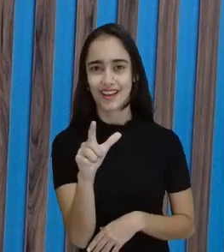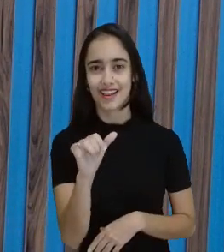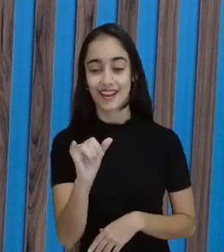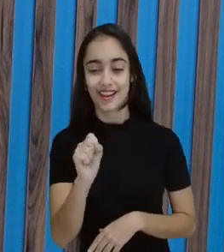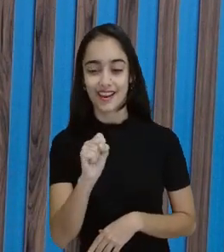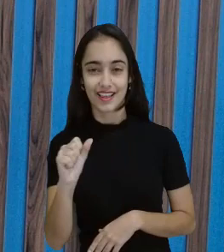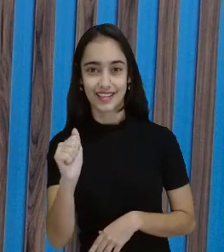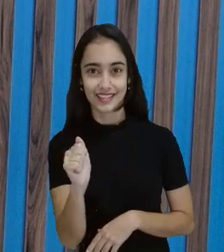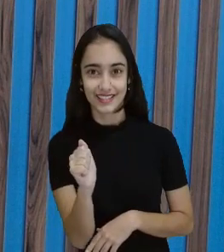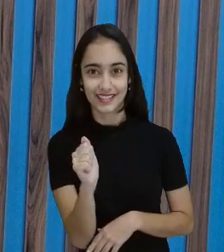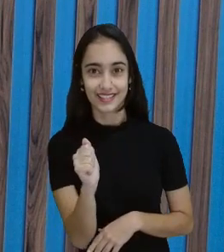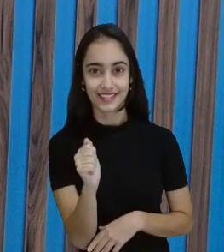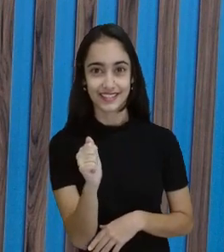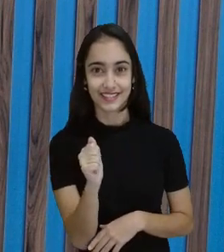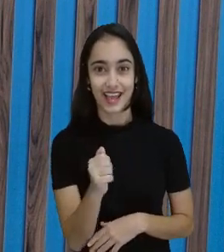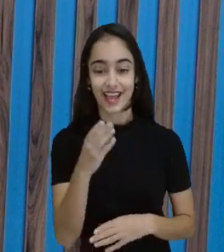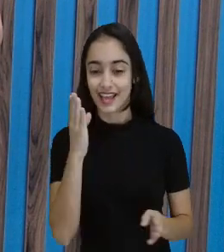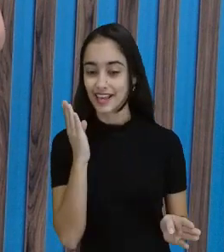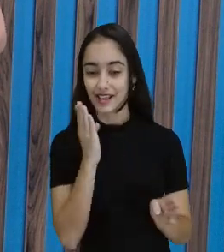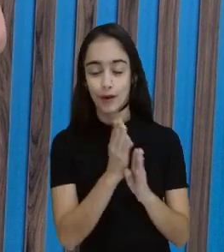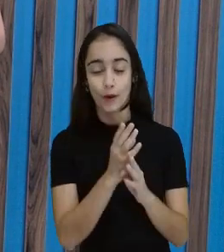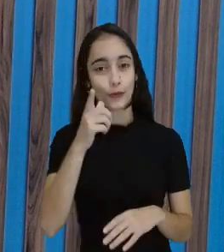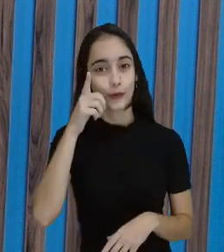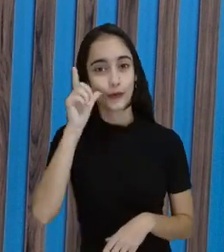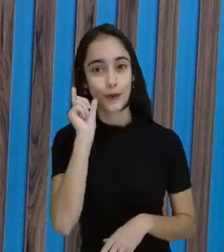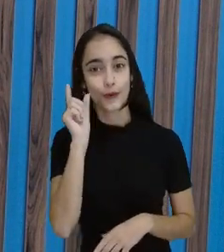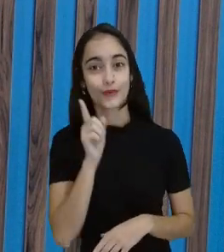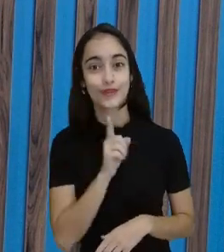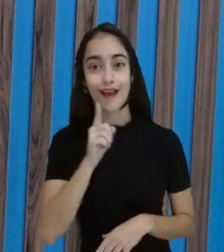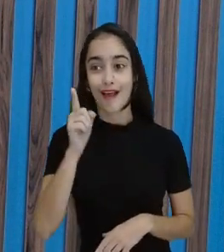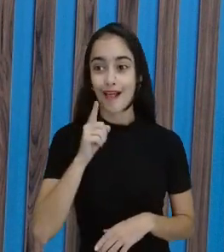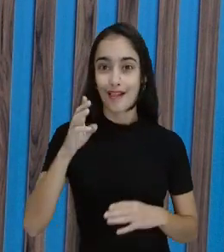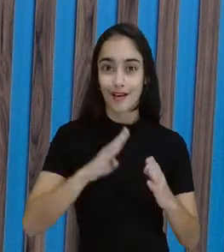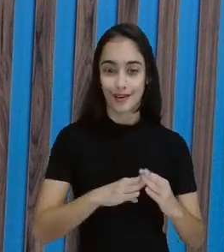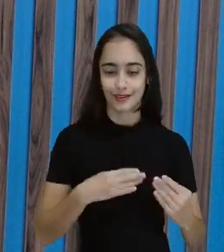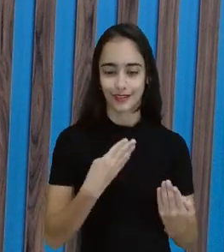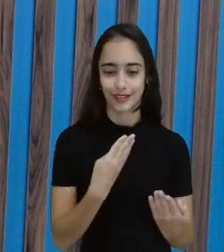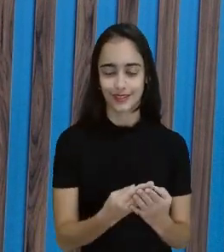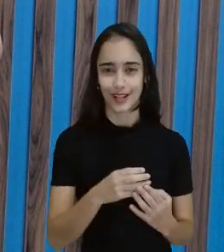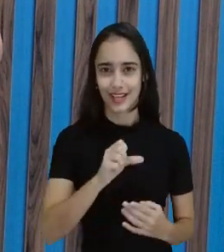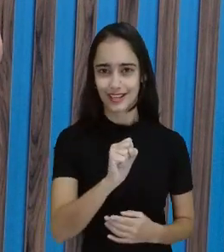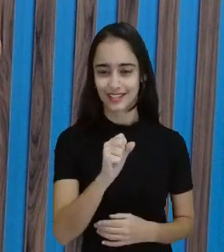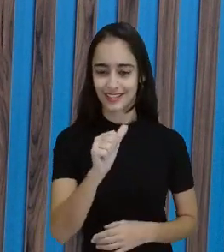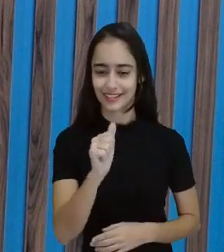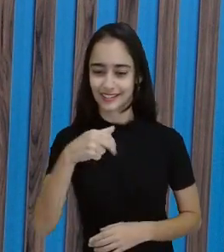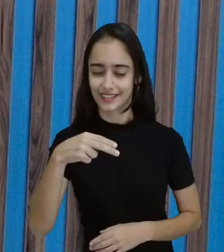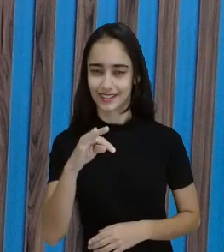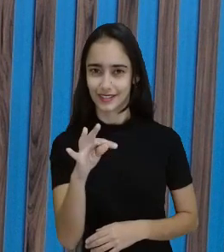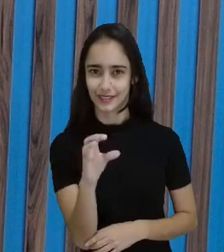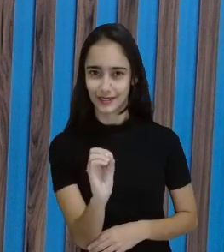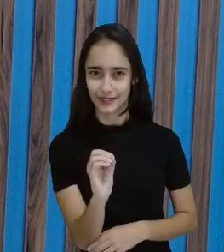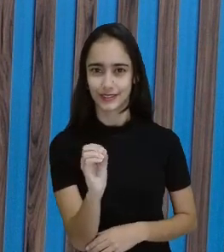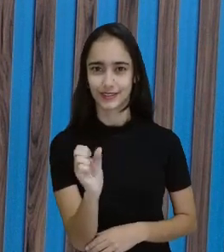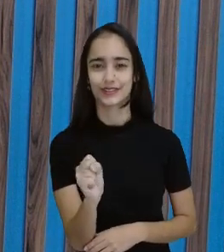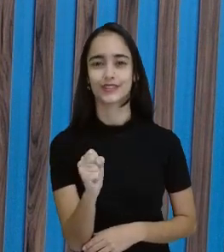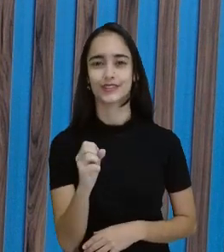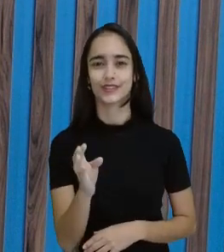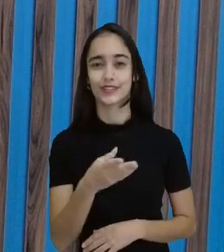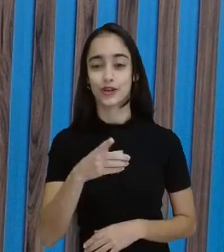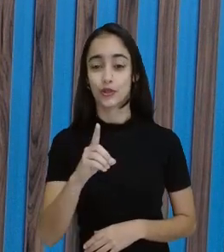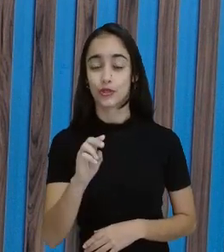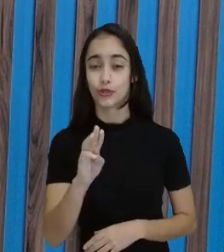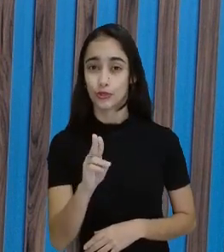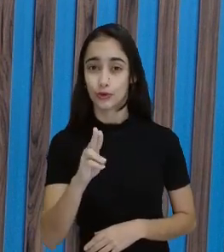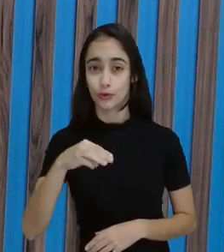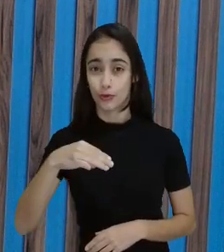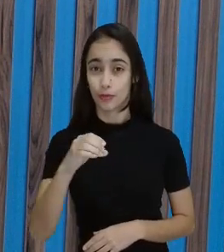Pâmera Pororoca encontrou ontem. Eita! Lá na Escola Santos Dumont. Mel, um beijão para você.